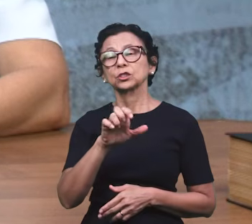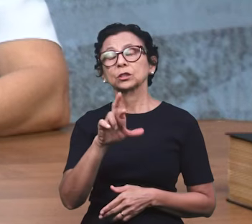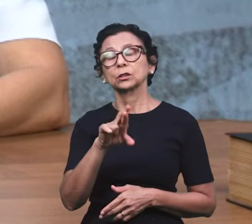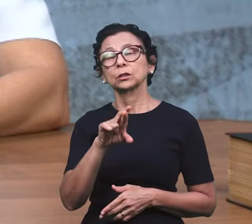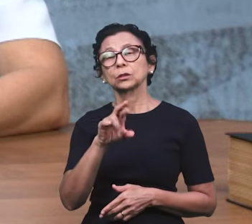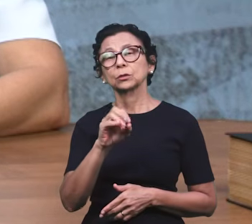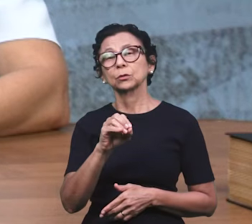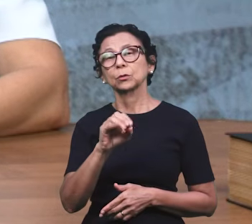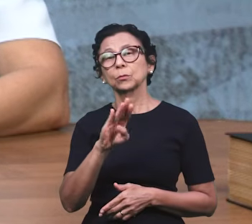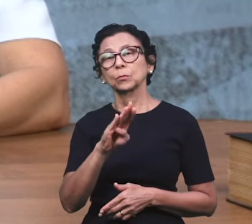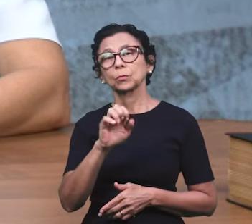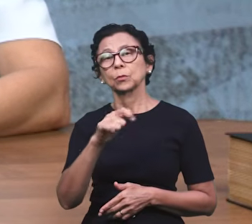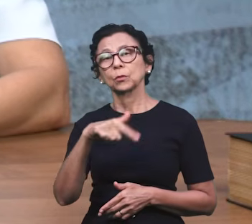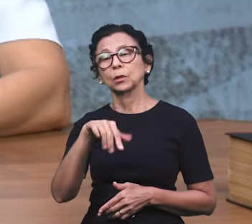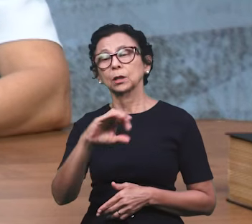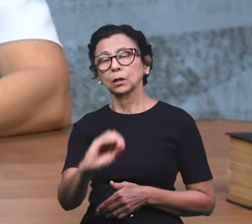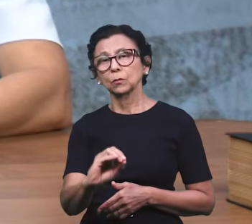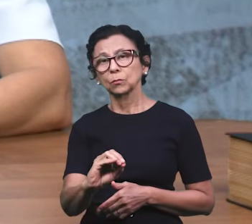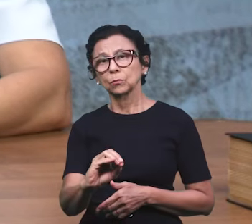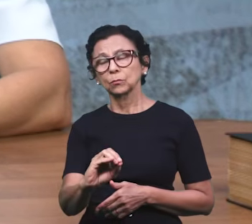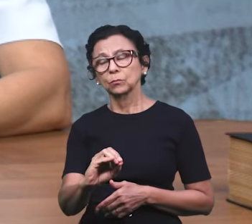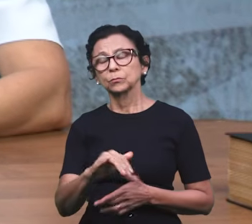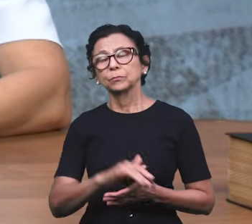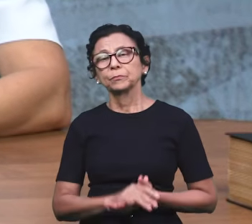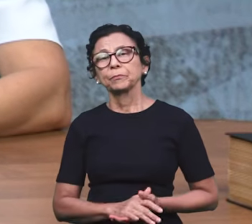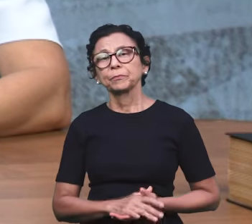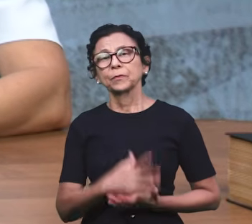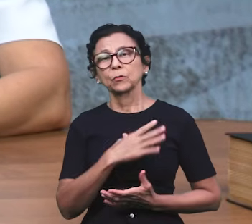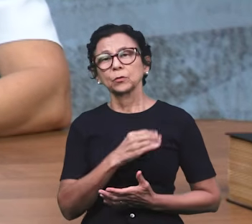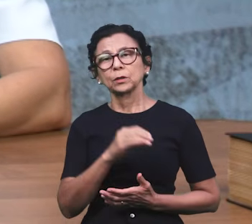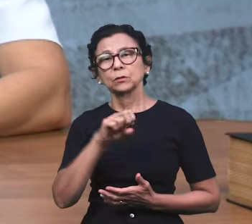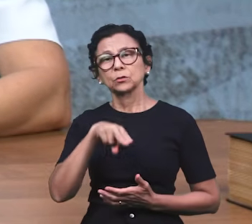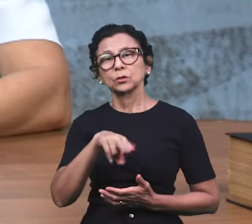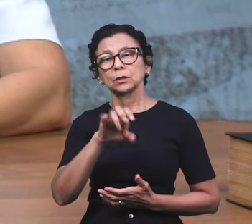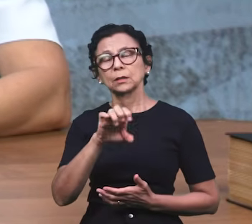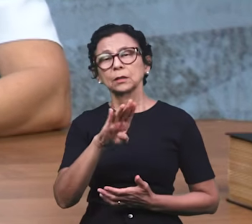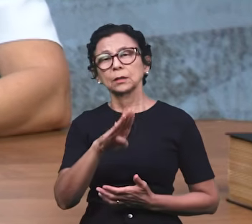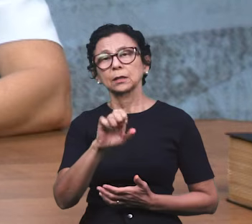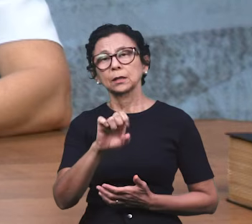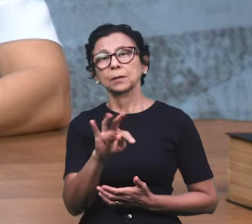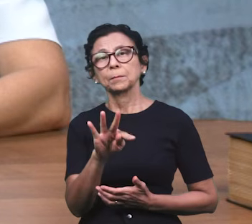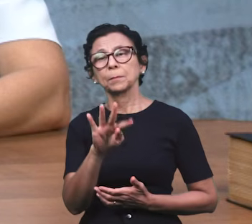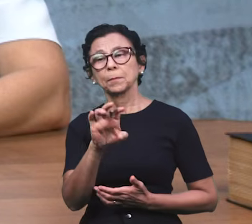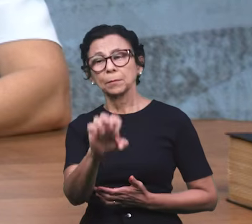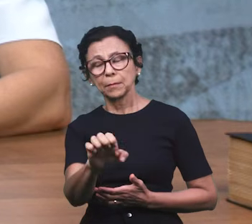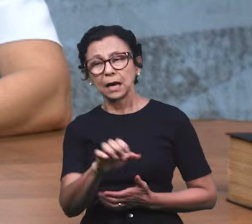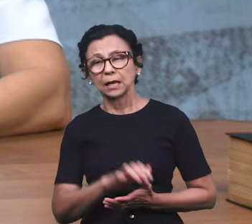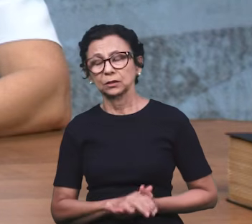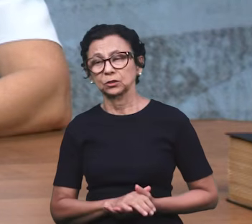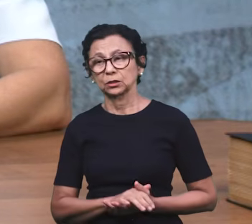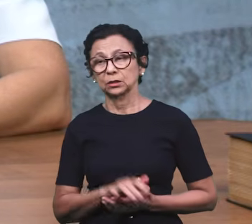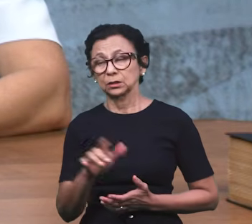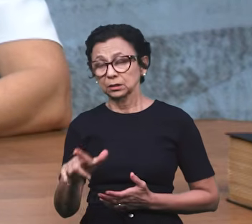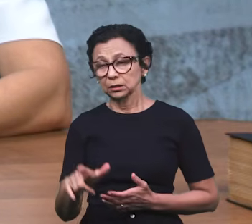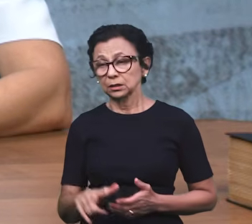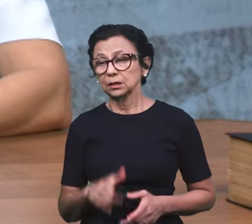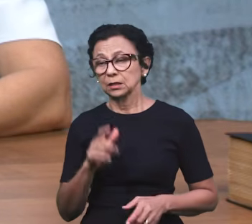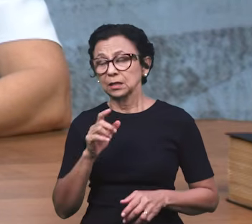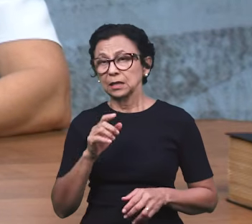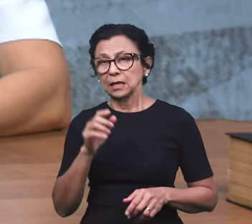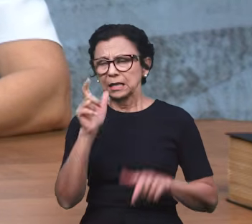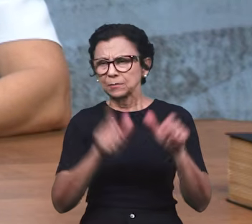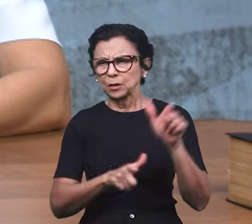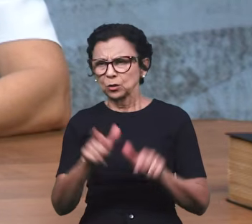de Nebate. Quem morrer a Baasa na cidade, os cães o comerão, e